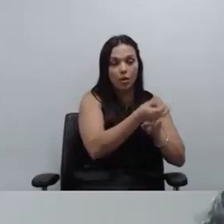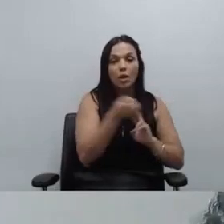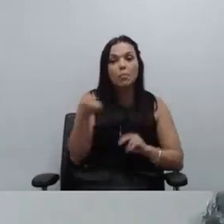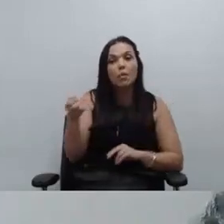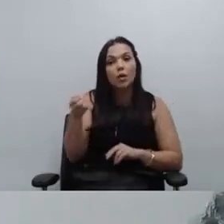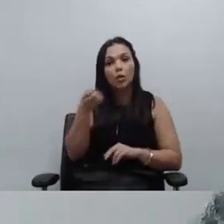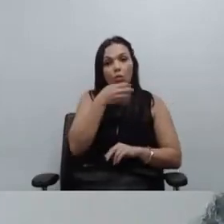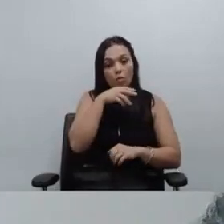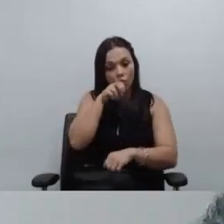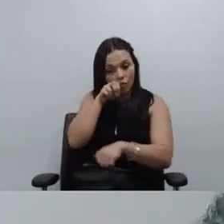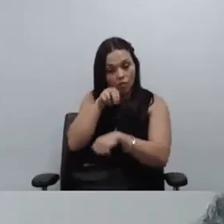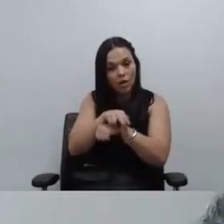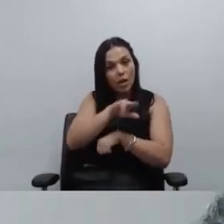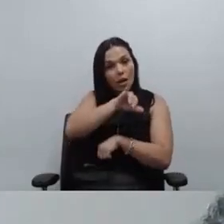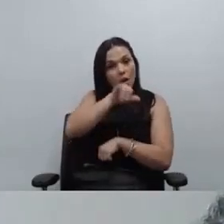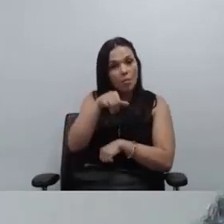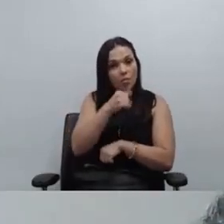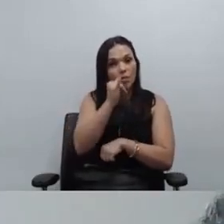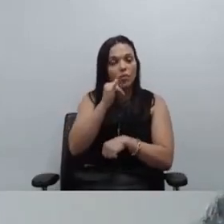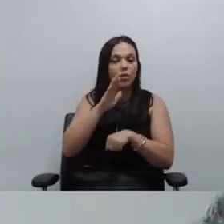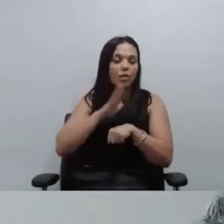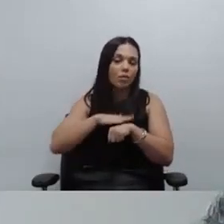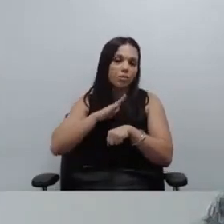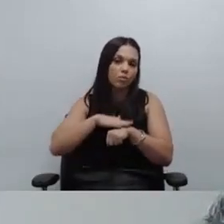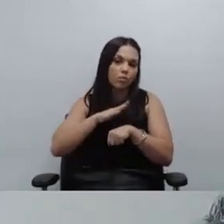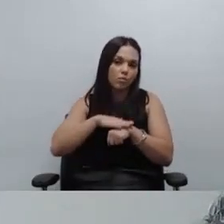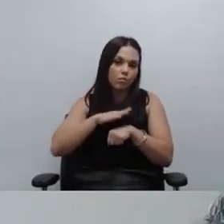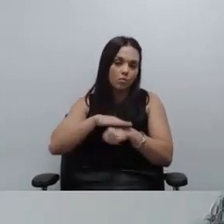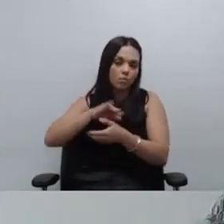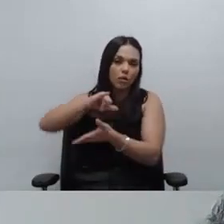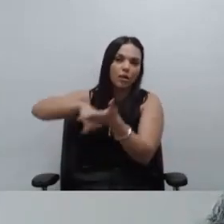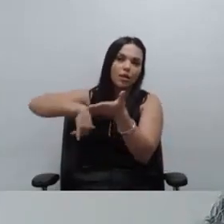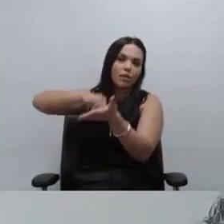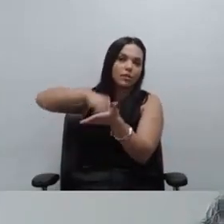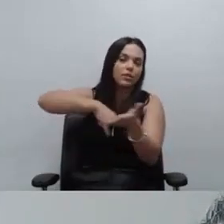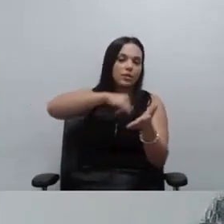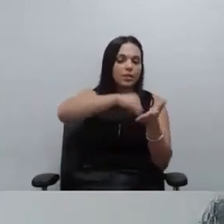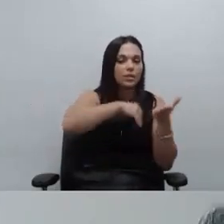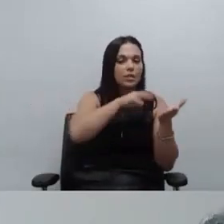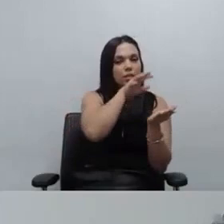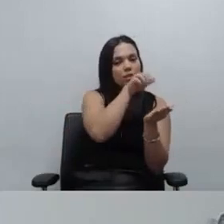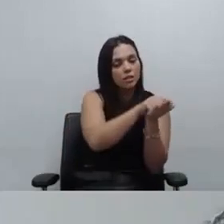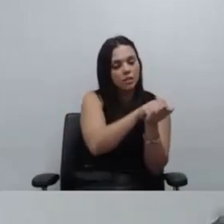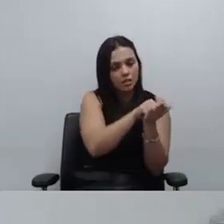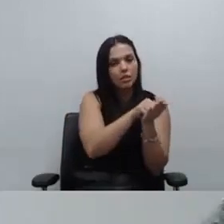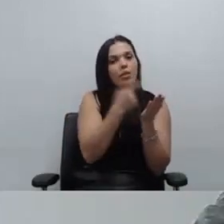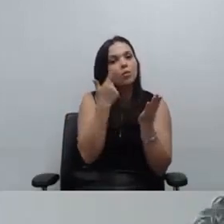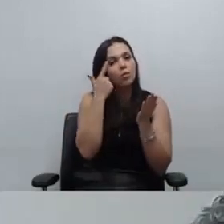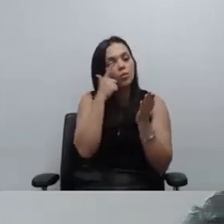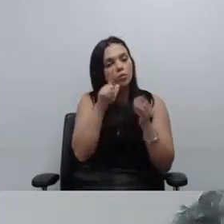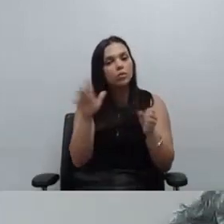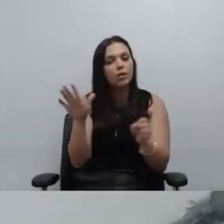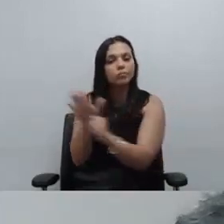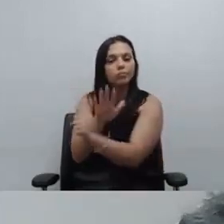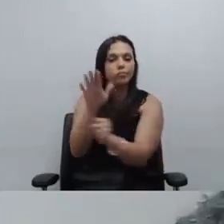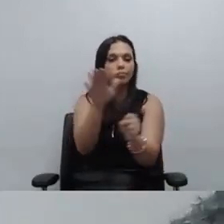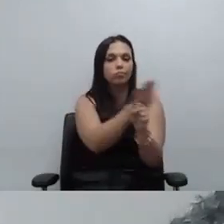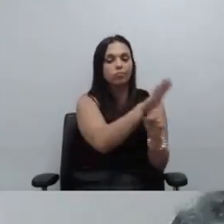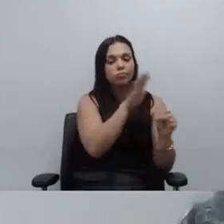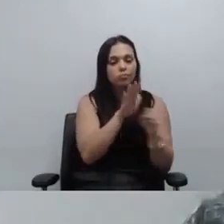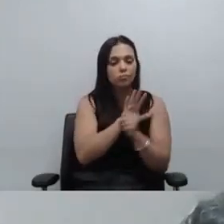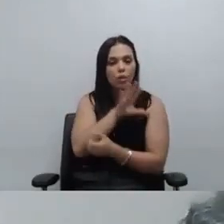possam aproveitar esse momento e fazer as suas inscrições, de modo a preencher os quadros dos núcleos e